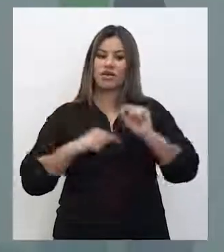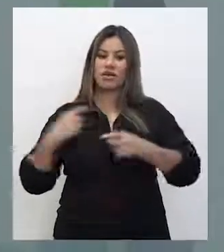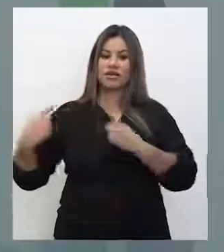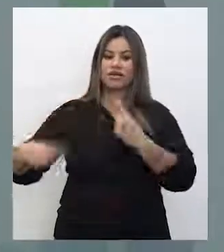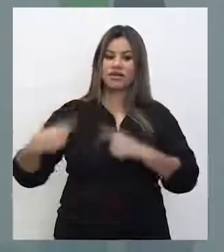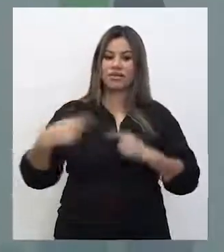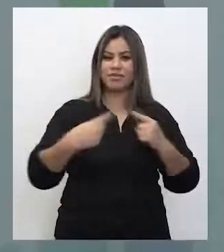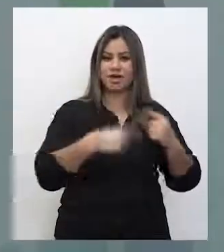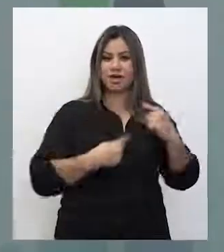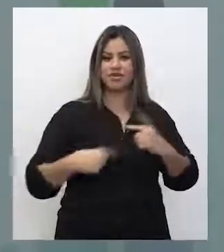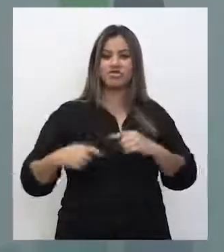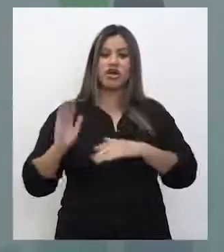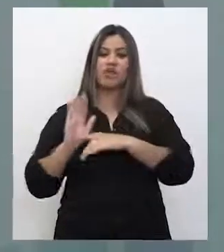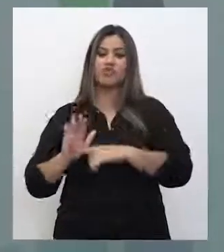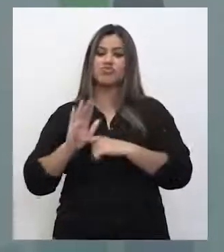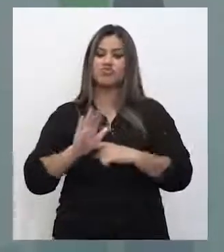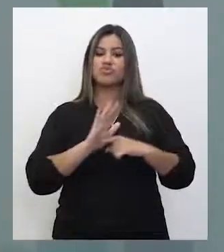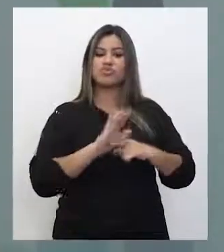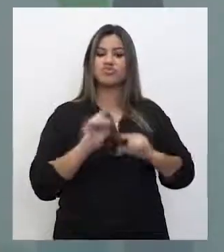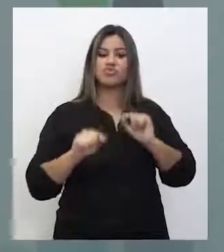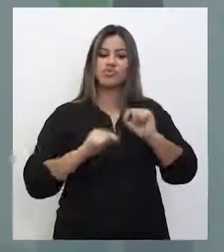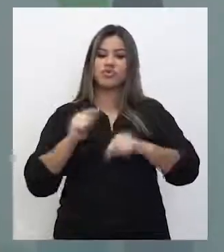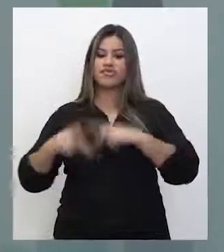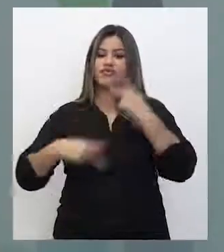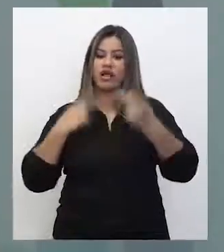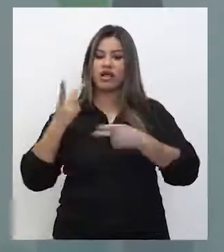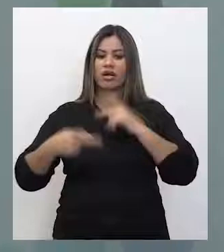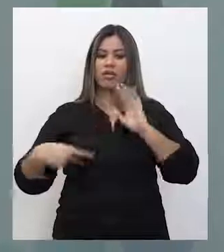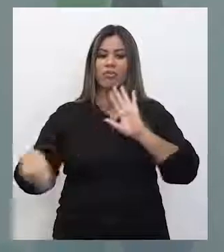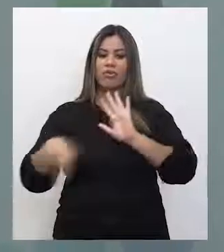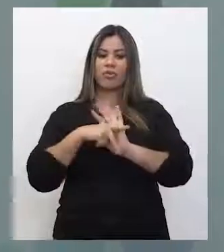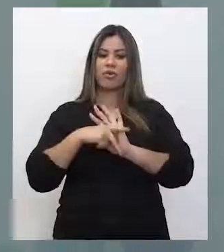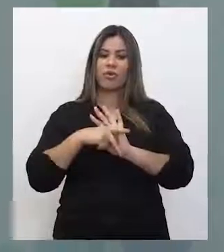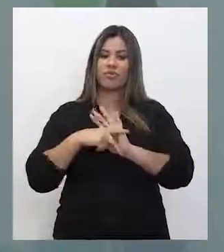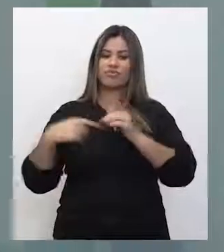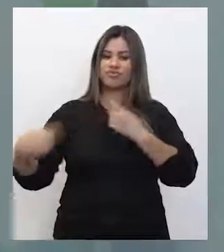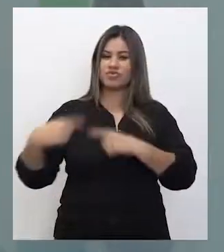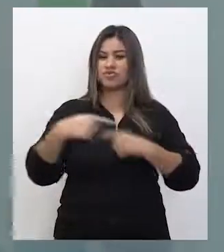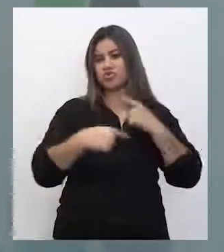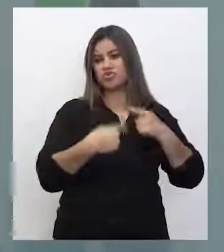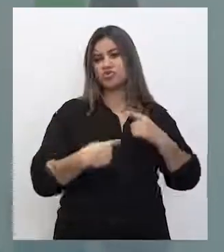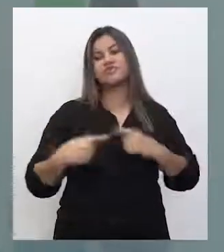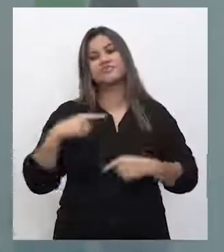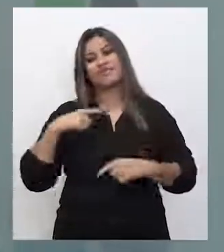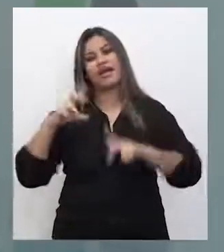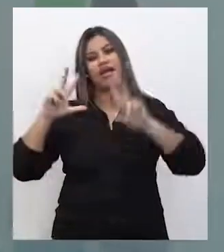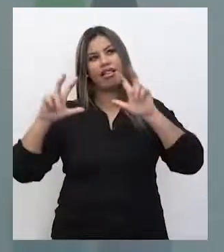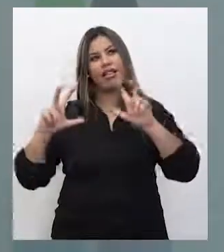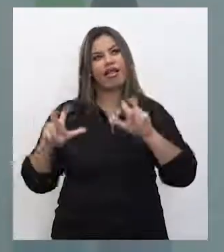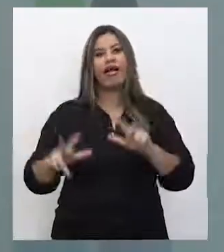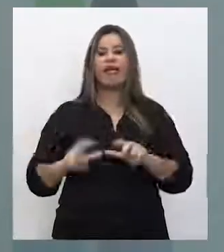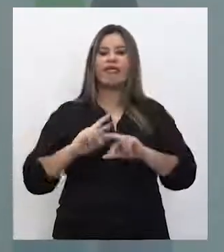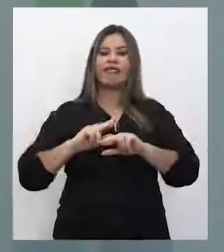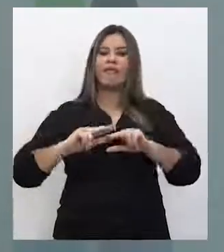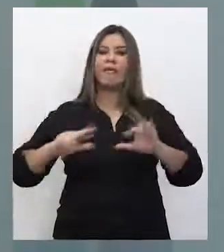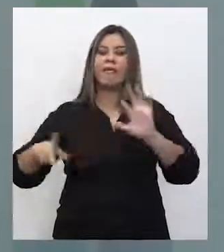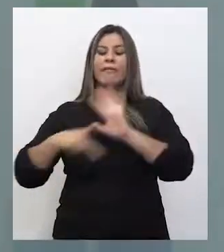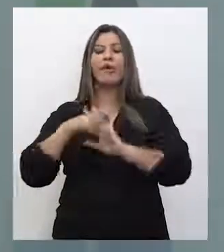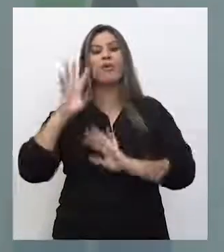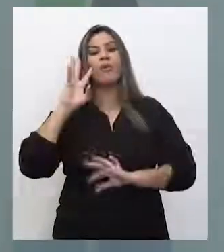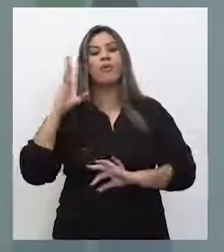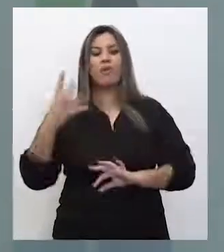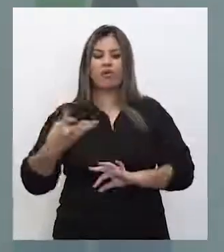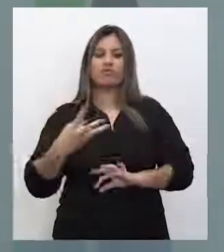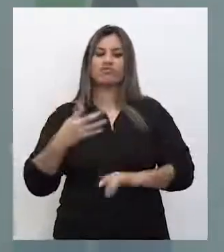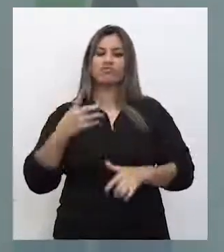debate pode nos ajudar a falar melhor, a discutir melhor sobre essas questões, essas